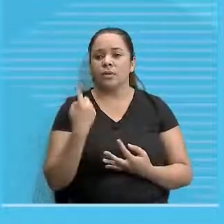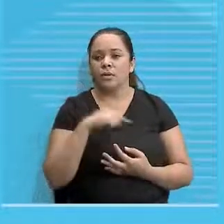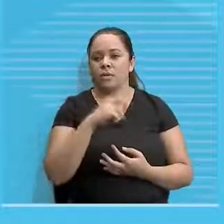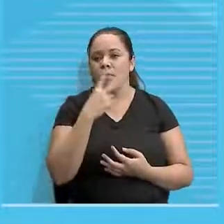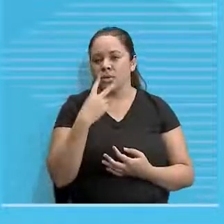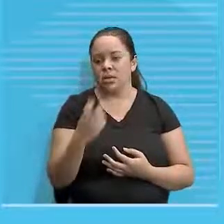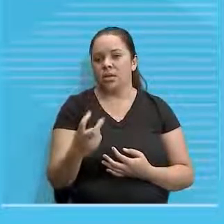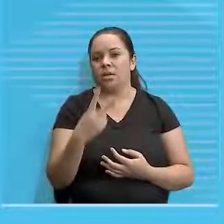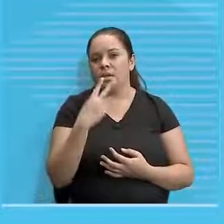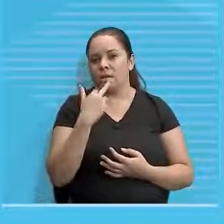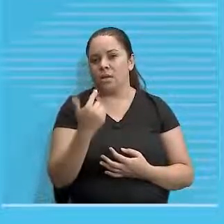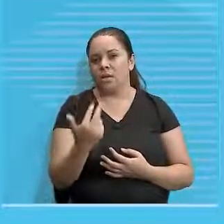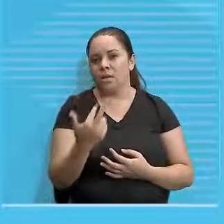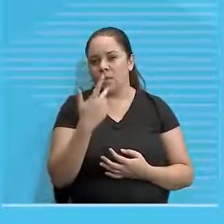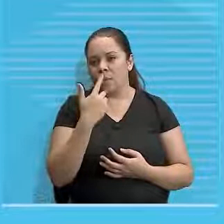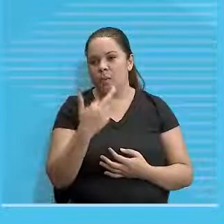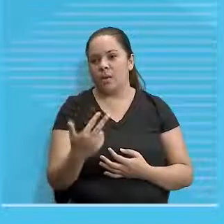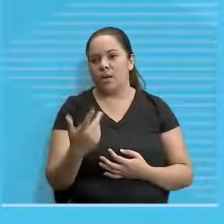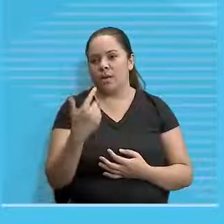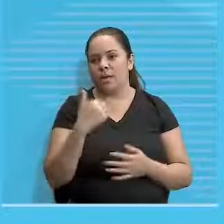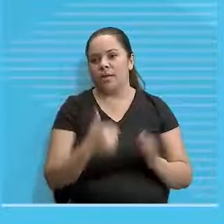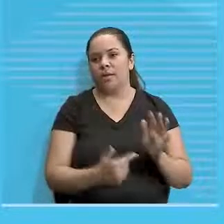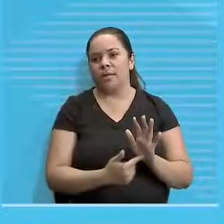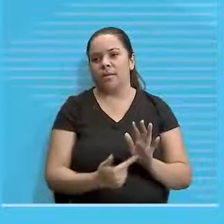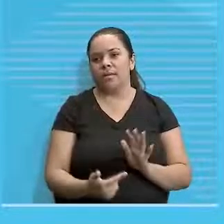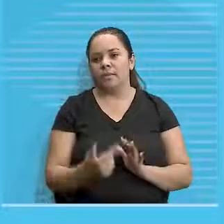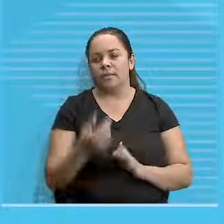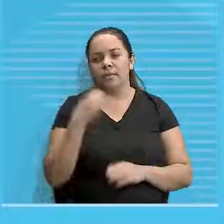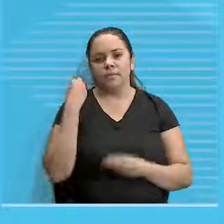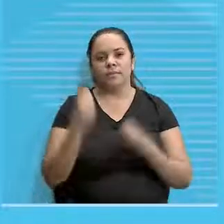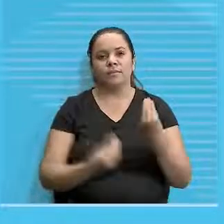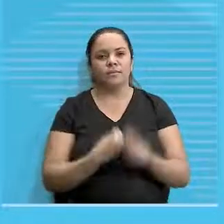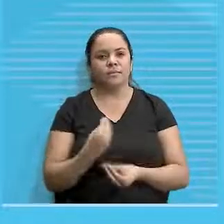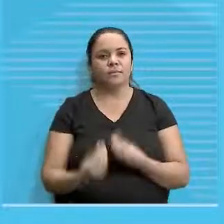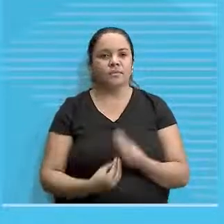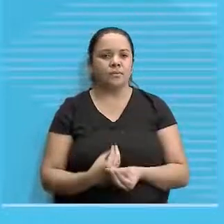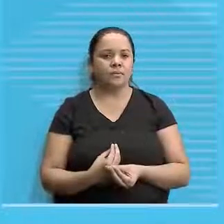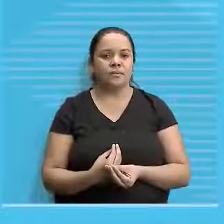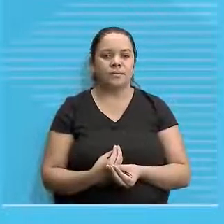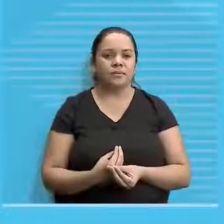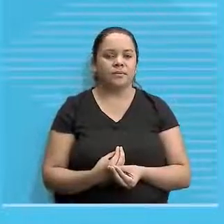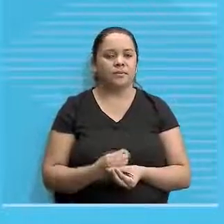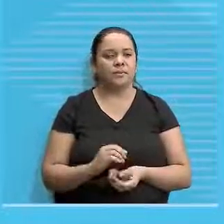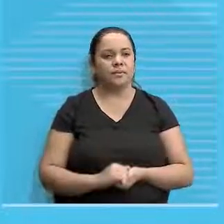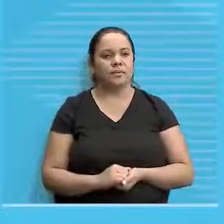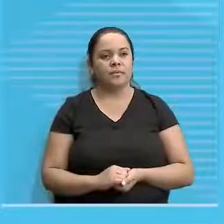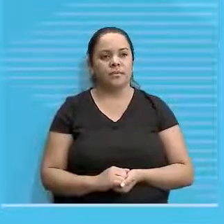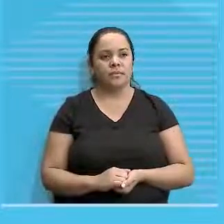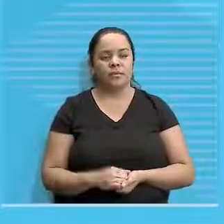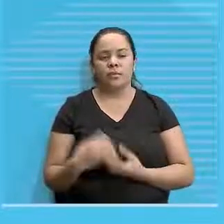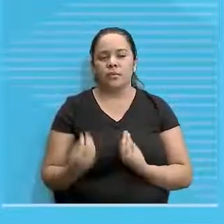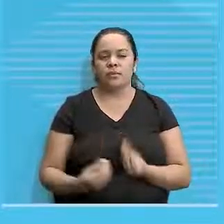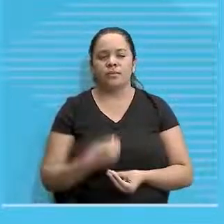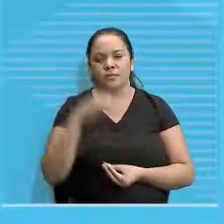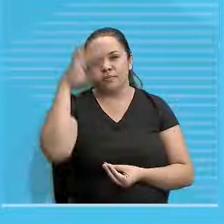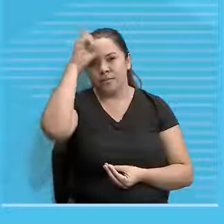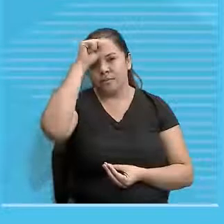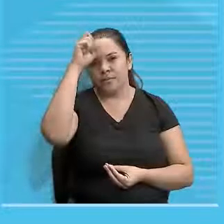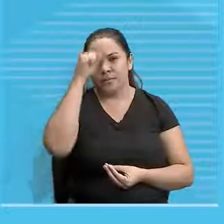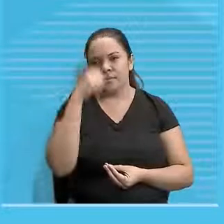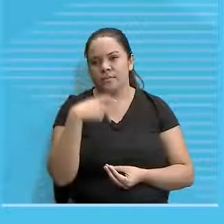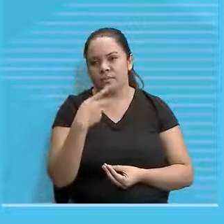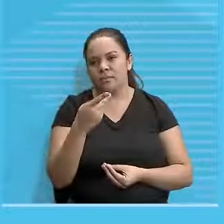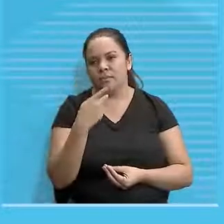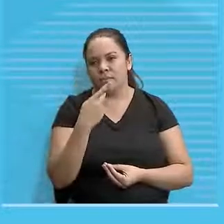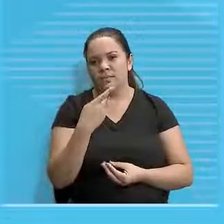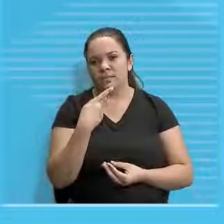Né, a forma como eu penso, a forma como eu aprendi a falar, né, o meu fonema, o que eu escuto, como a